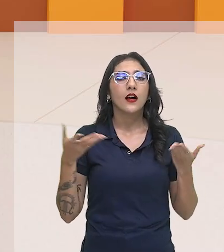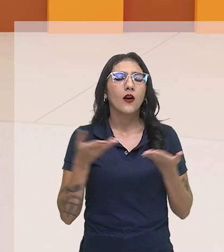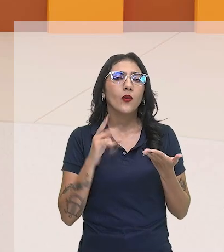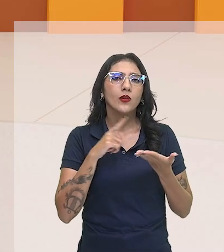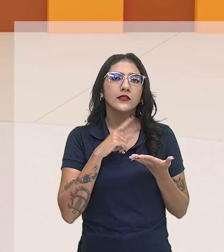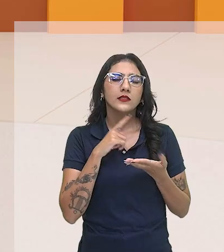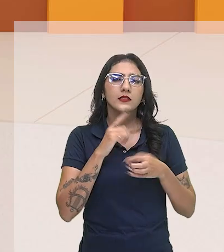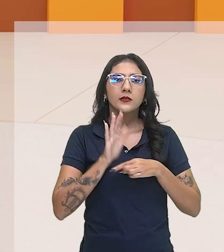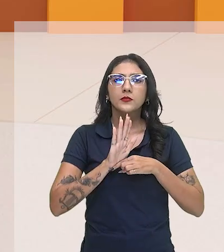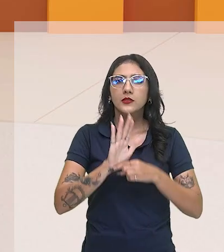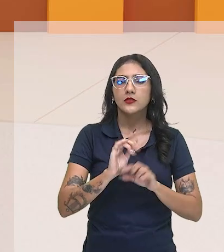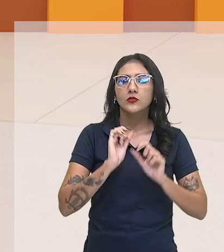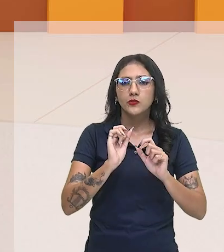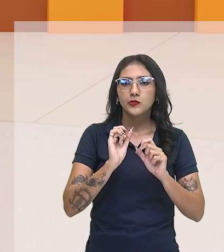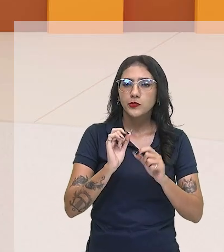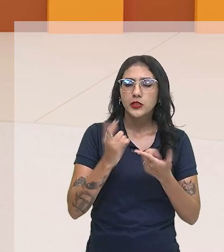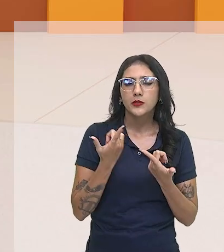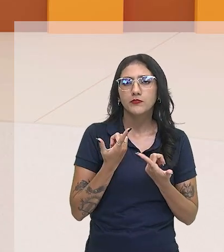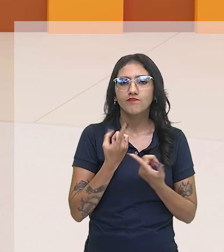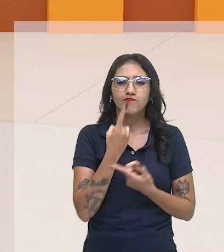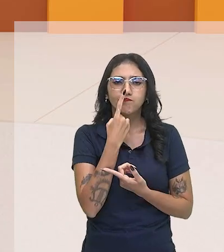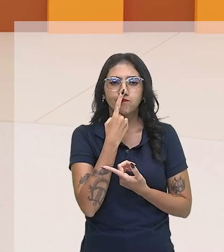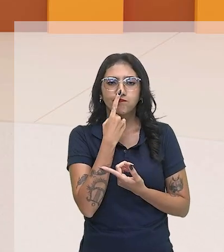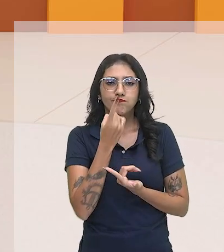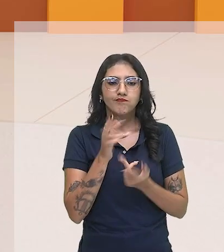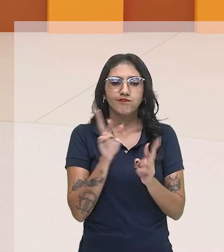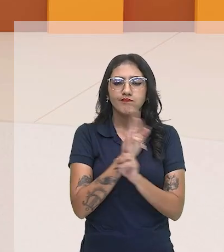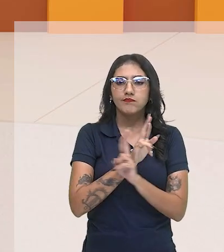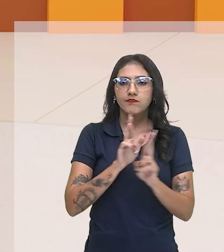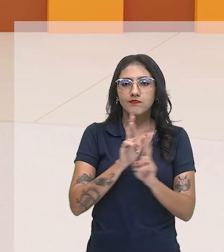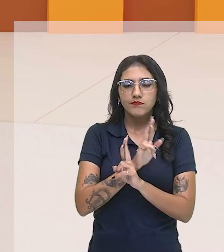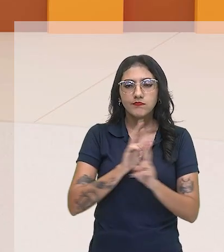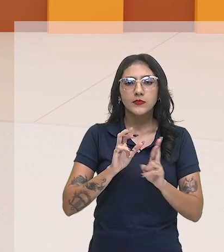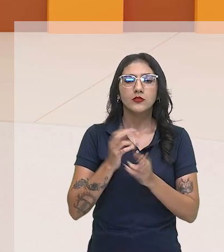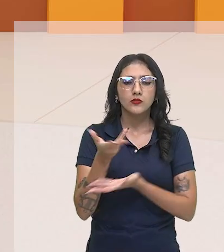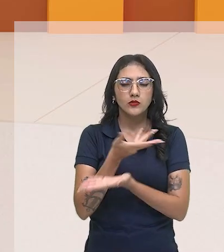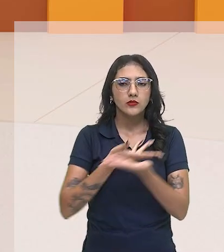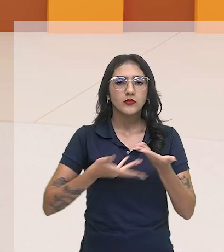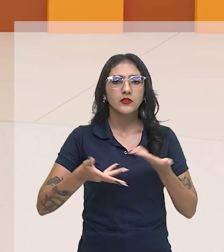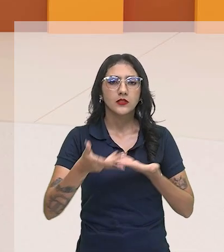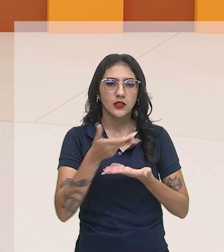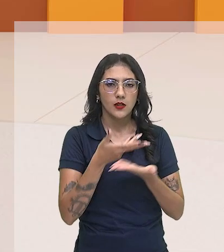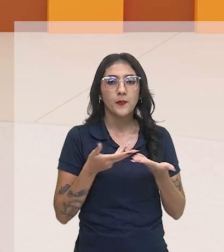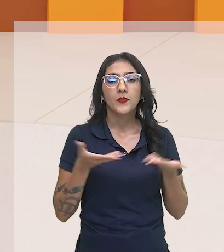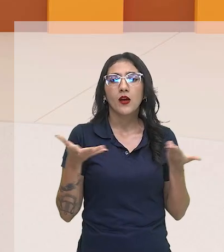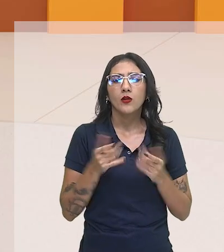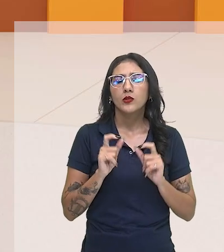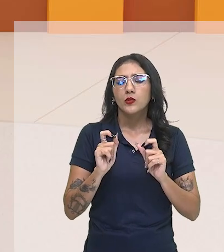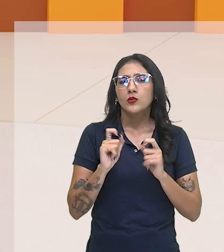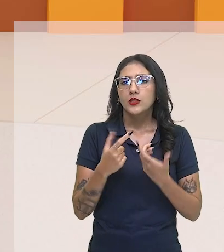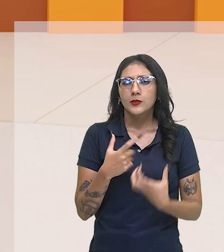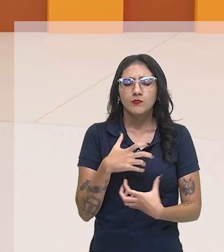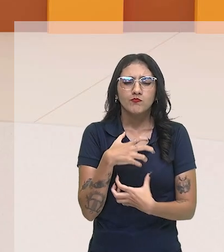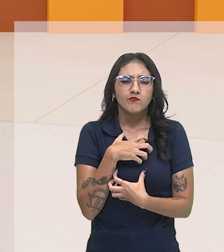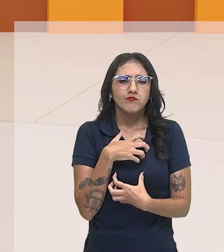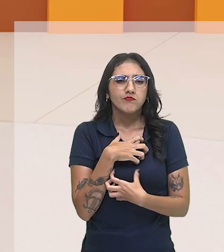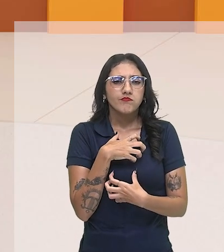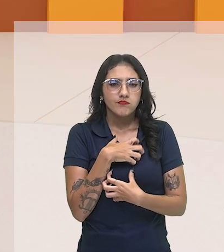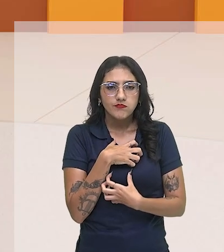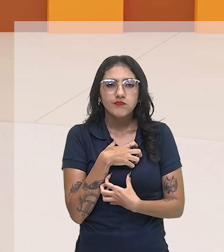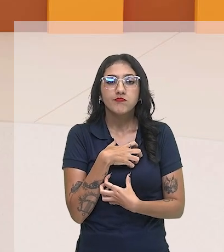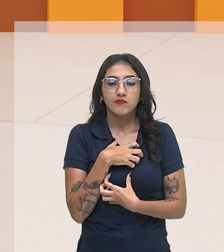entra a questão da estima social. As relações que ocorrem são mediadas pela solidariedade, além